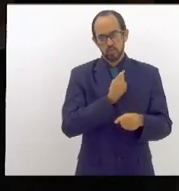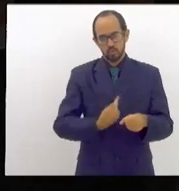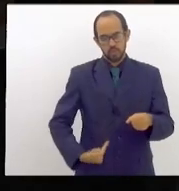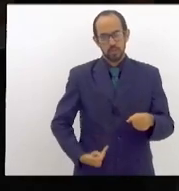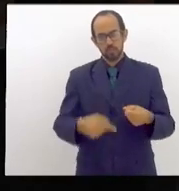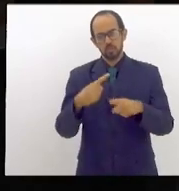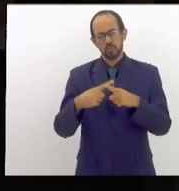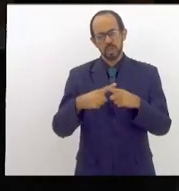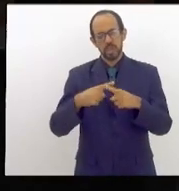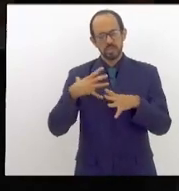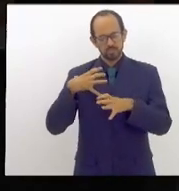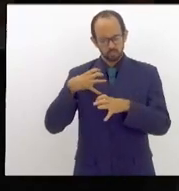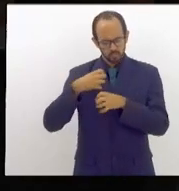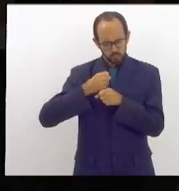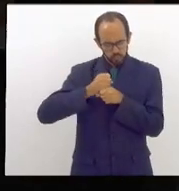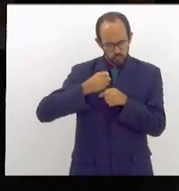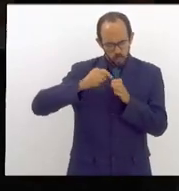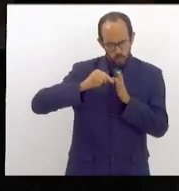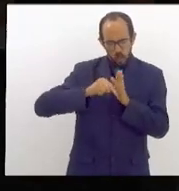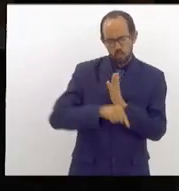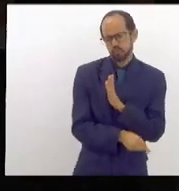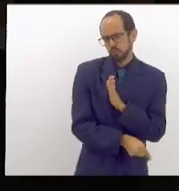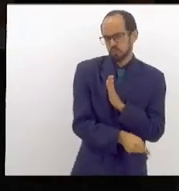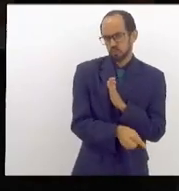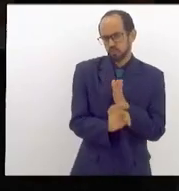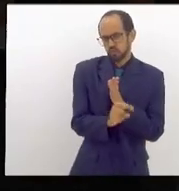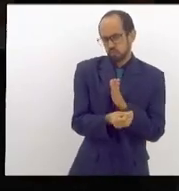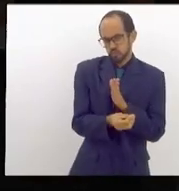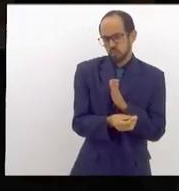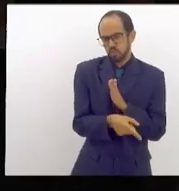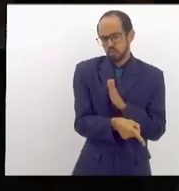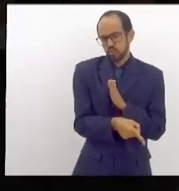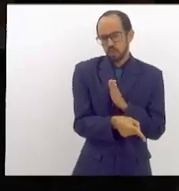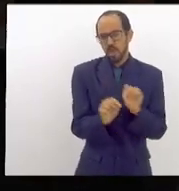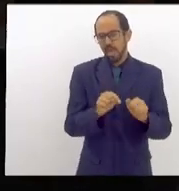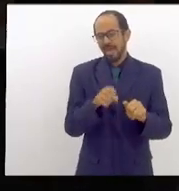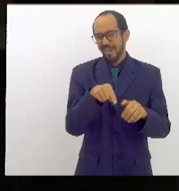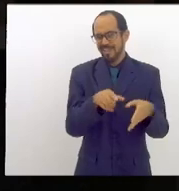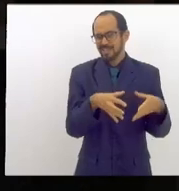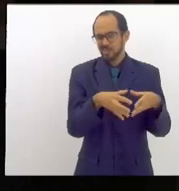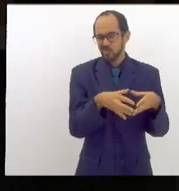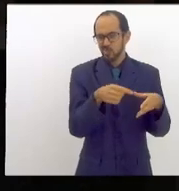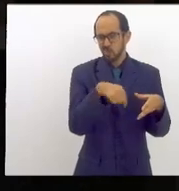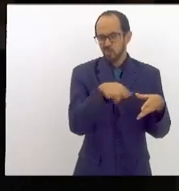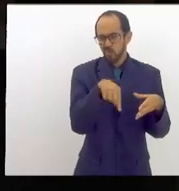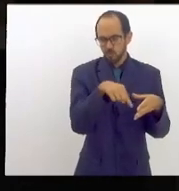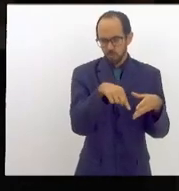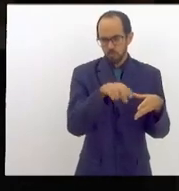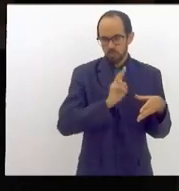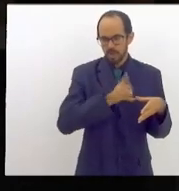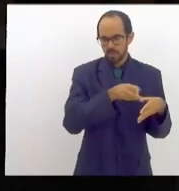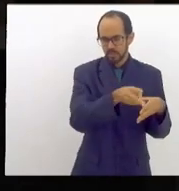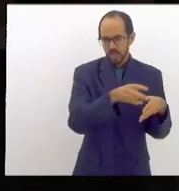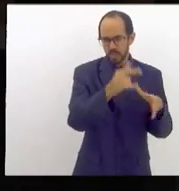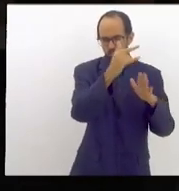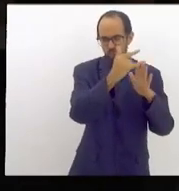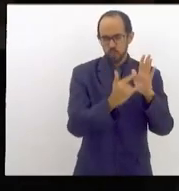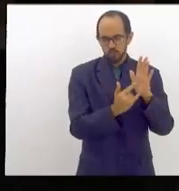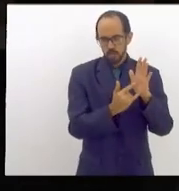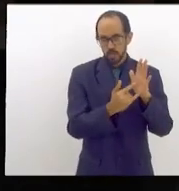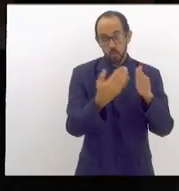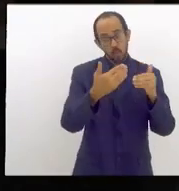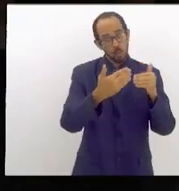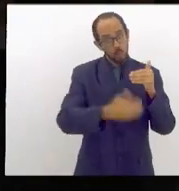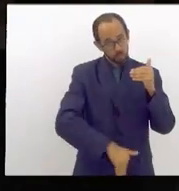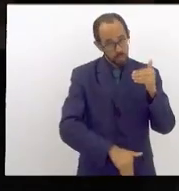minuciosa das contas esse corpo instrutivo Manteve a emissão de vai ser prévio